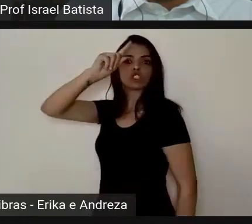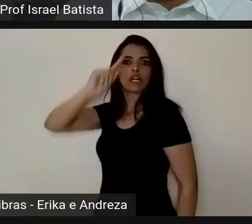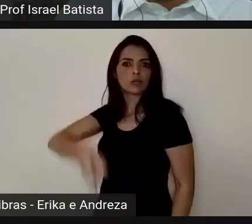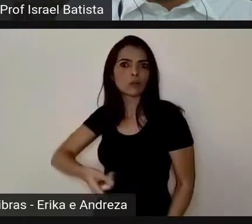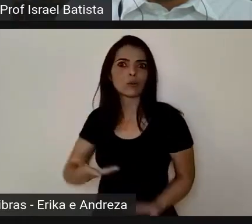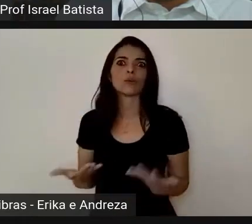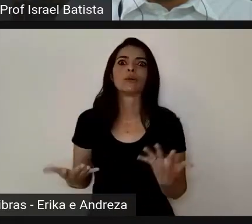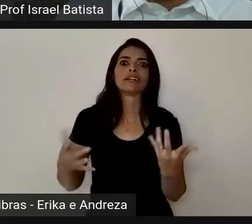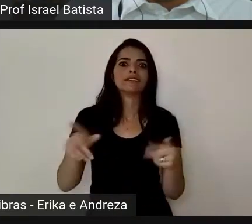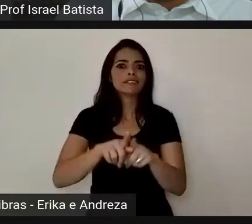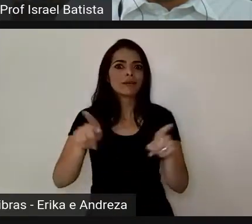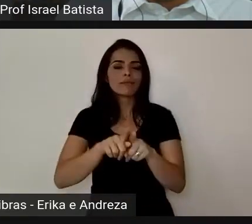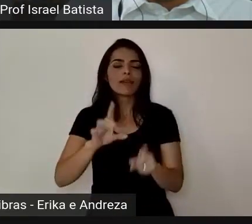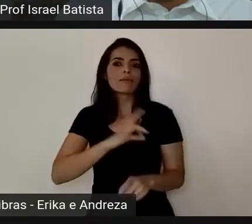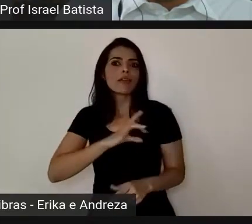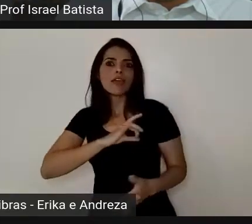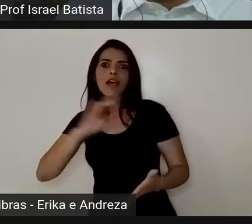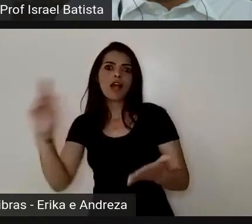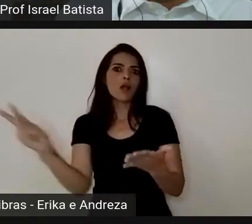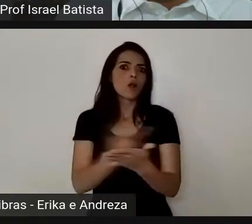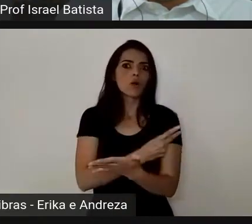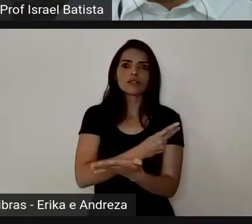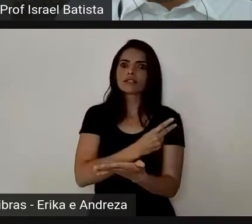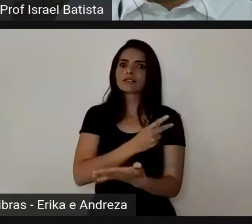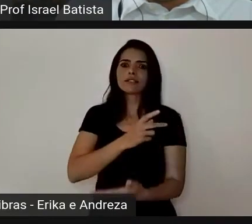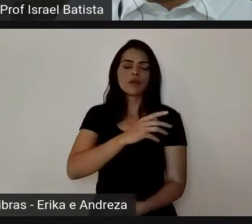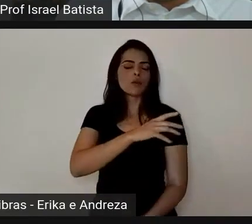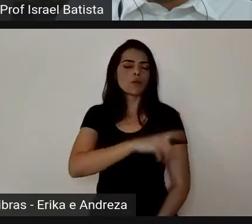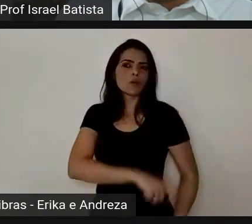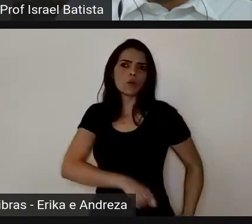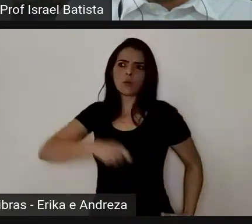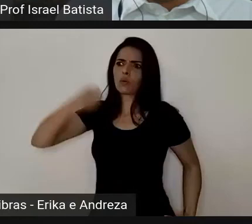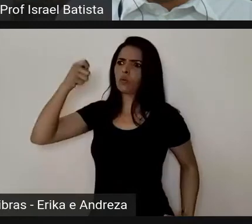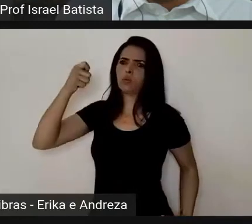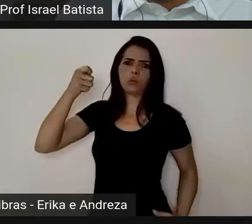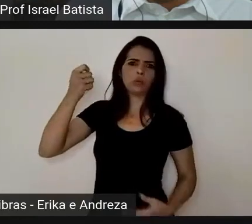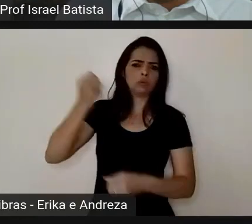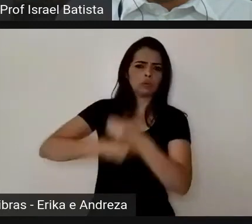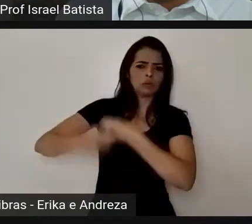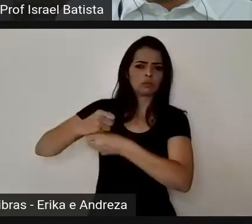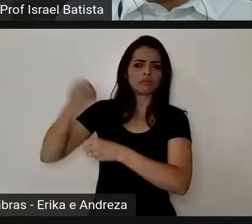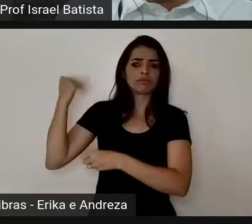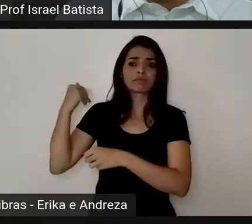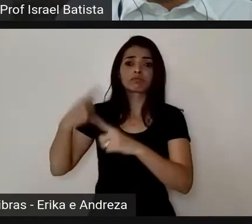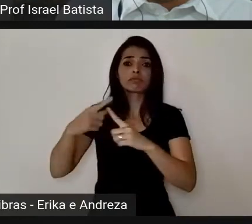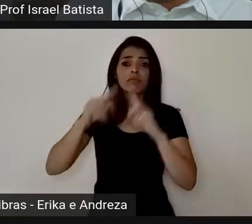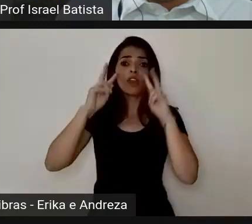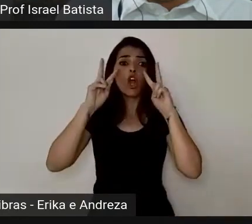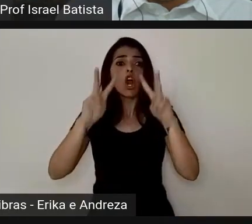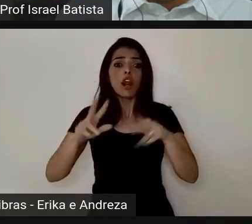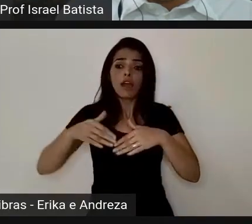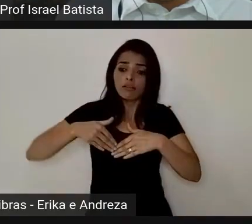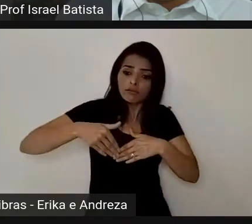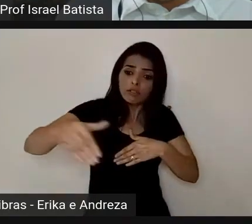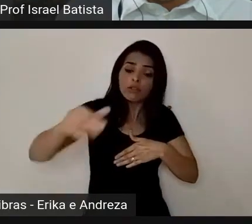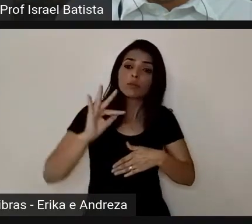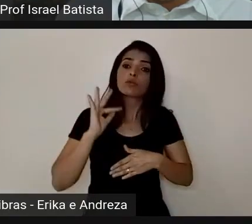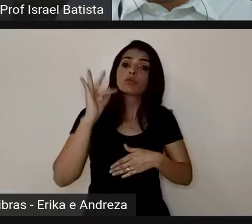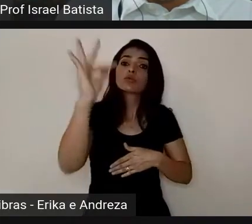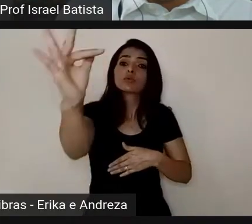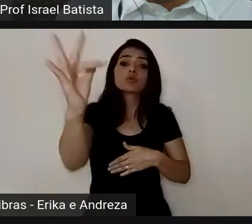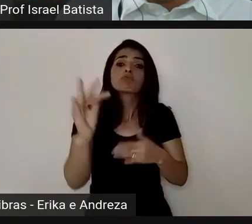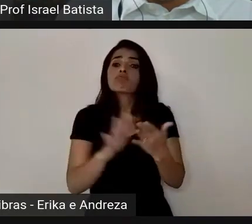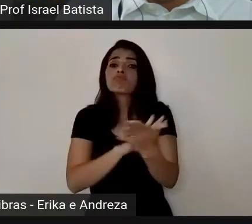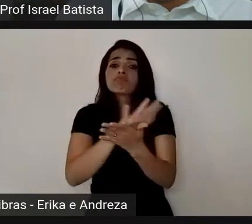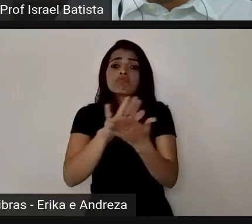pelo medo da ditadura, pelo medo, né, ali do que aconteceu no Brasil nas décadas anteriores, ao invés de olhar para frente, no que o